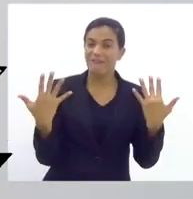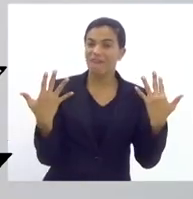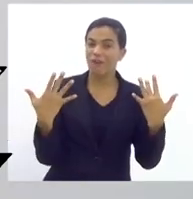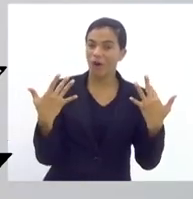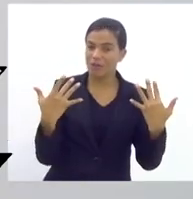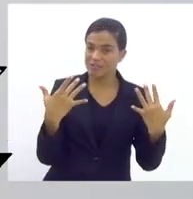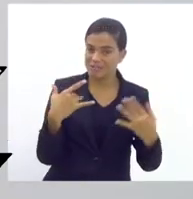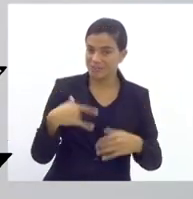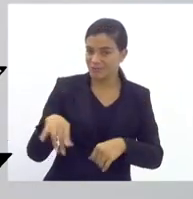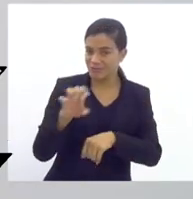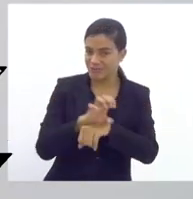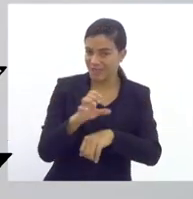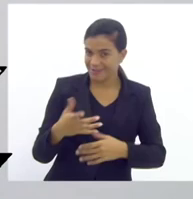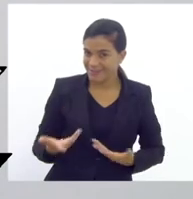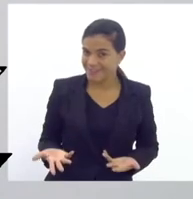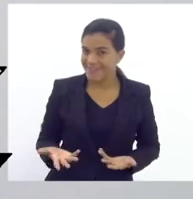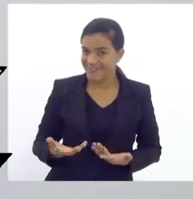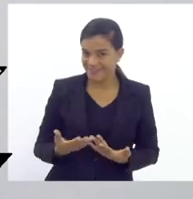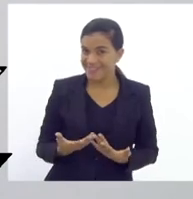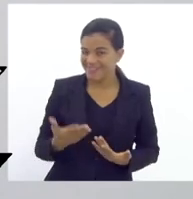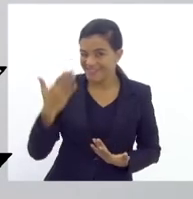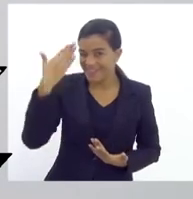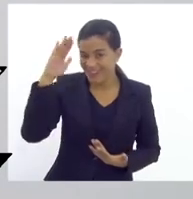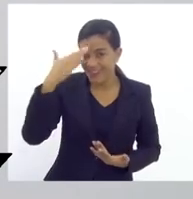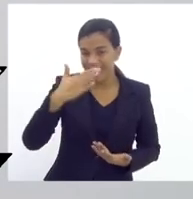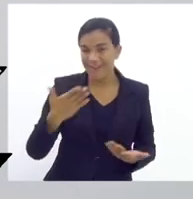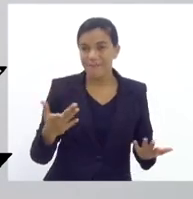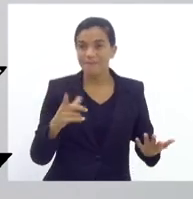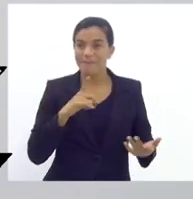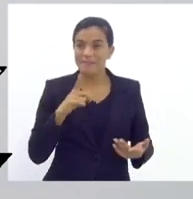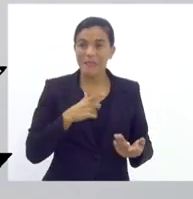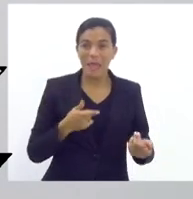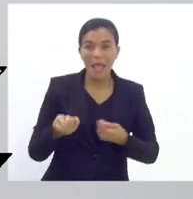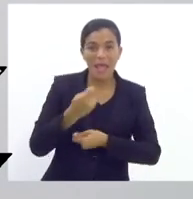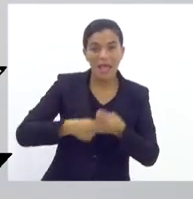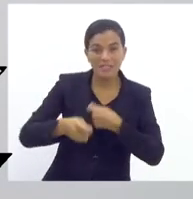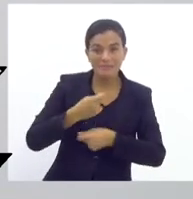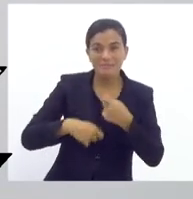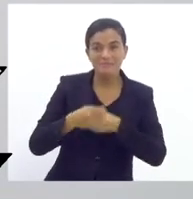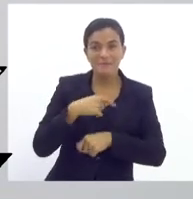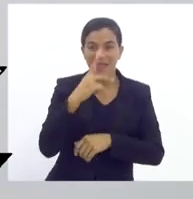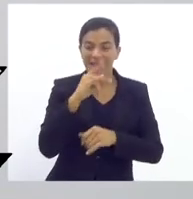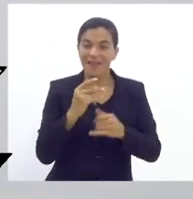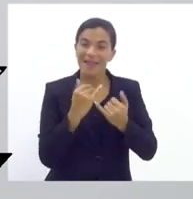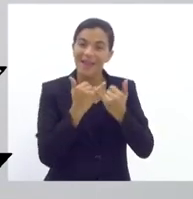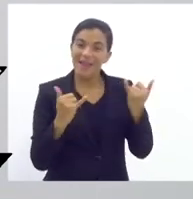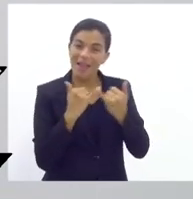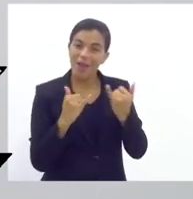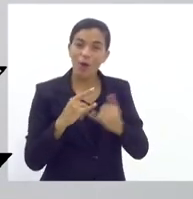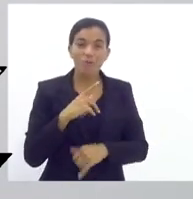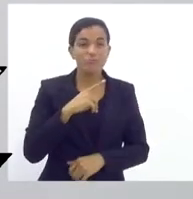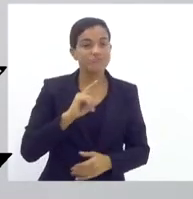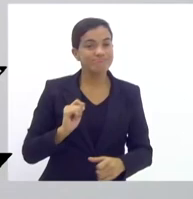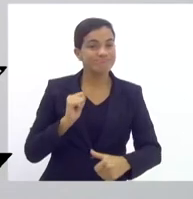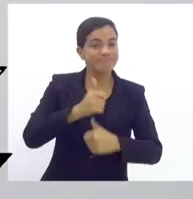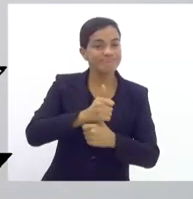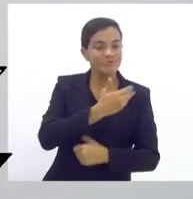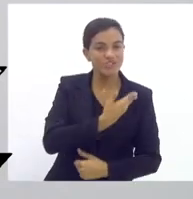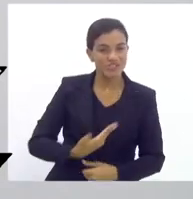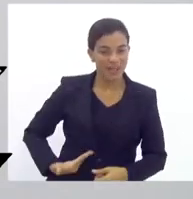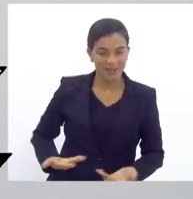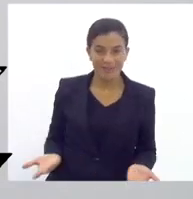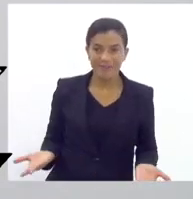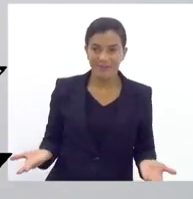estado já estão território com administra como se fosse um estado né então é